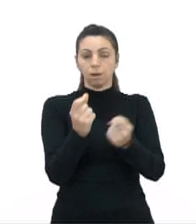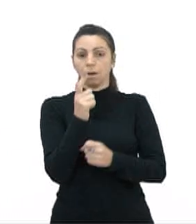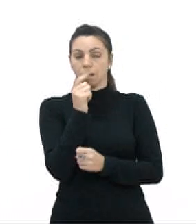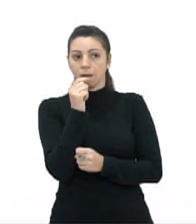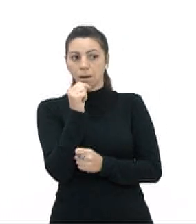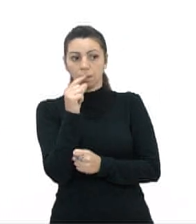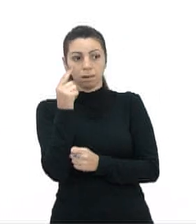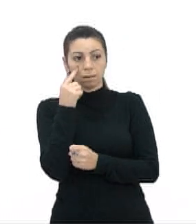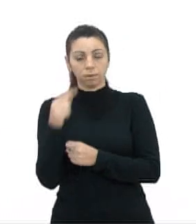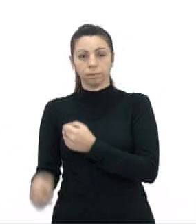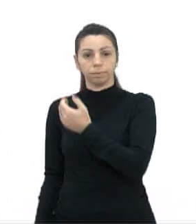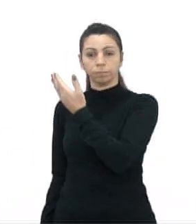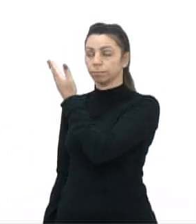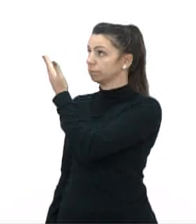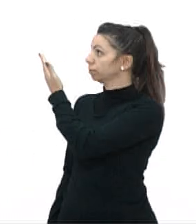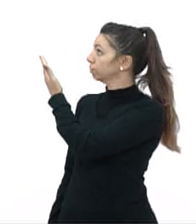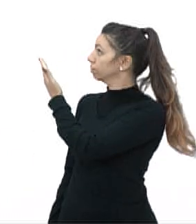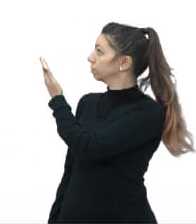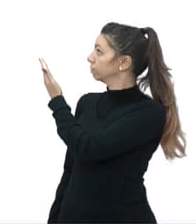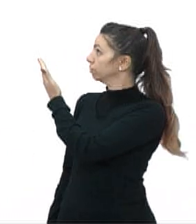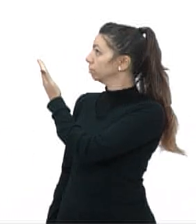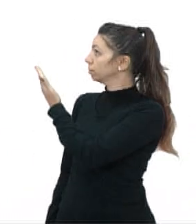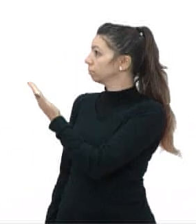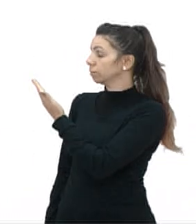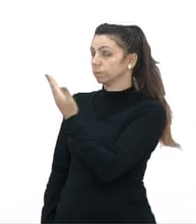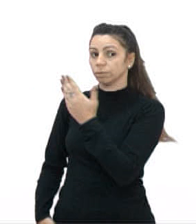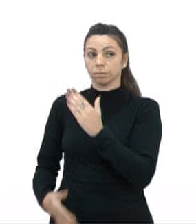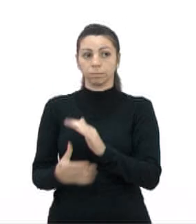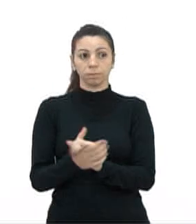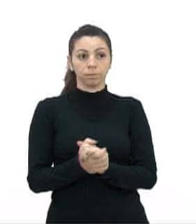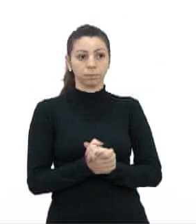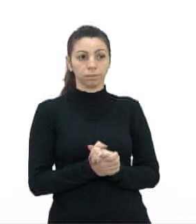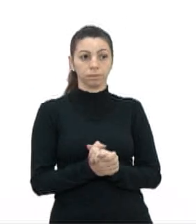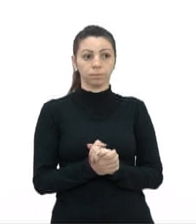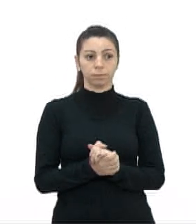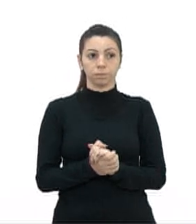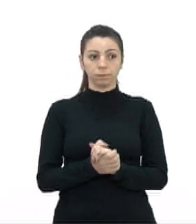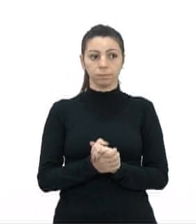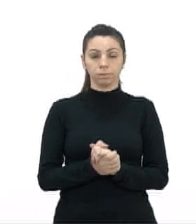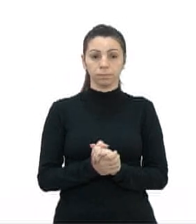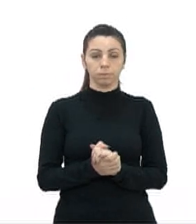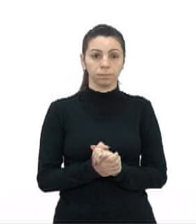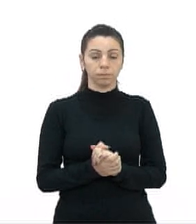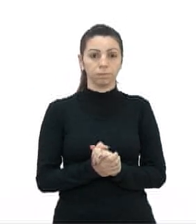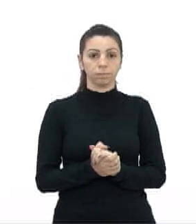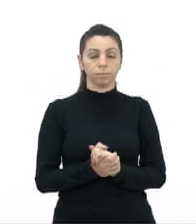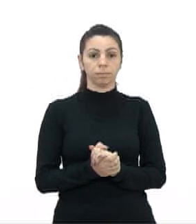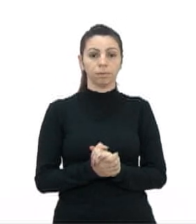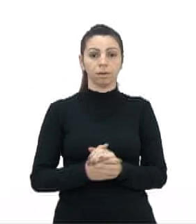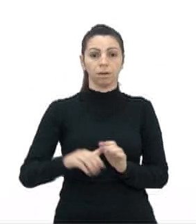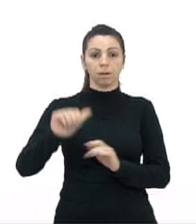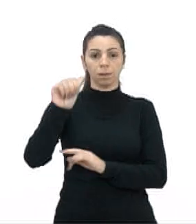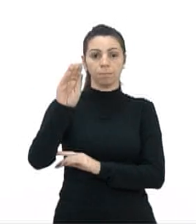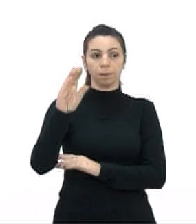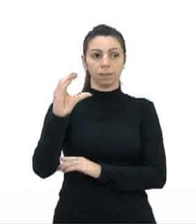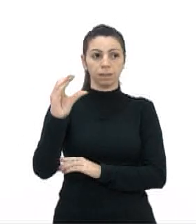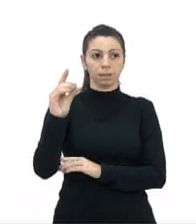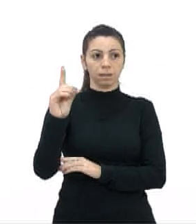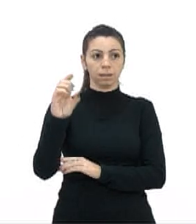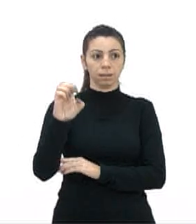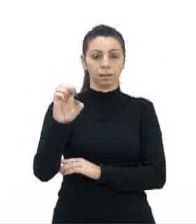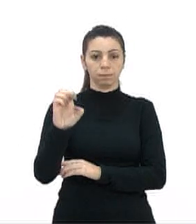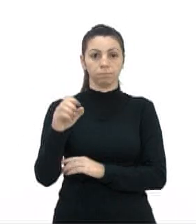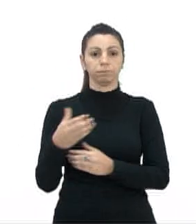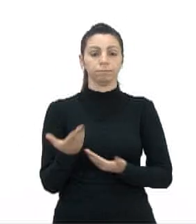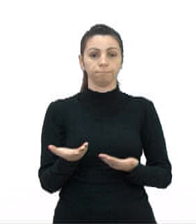3 mols de 3 mols de etanol é... Temos as alternativas, agora é a vez de